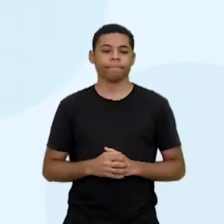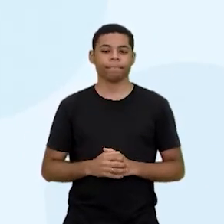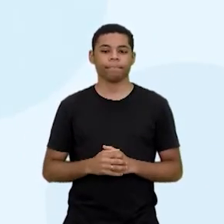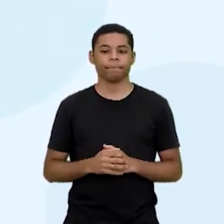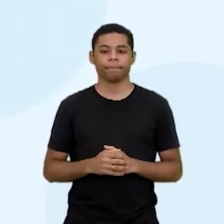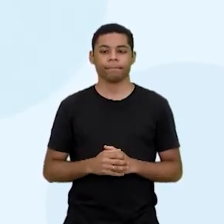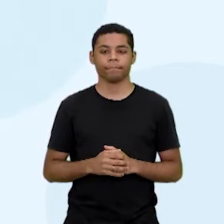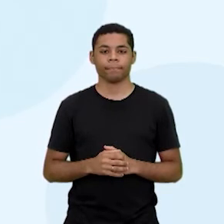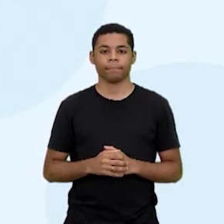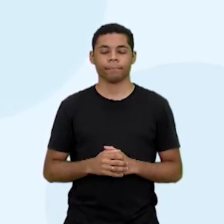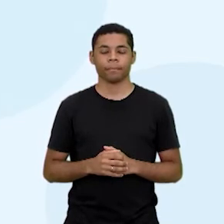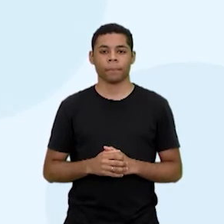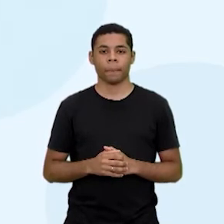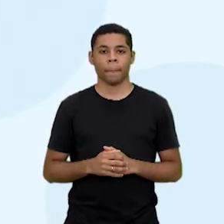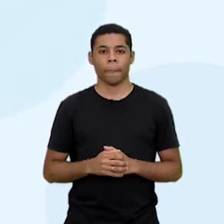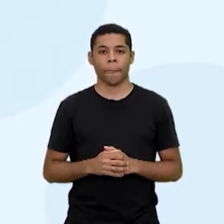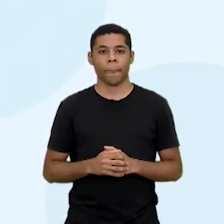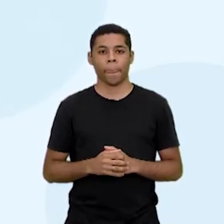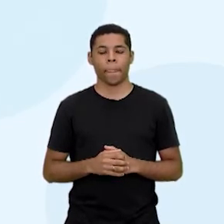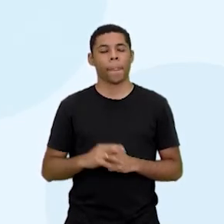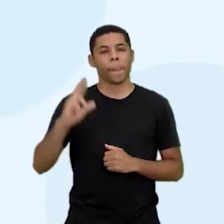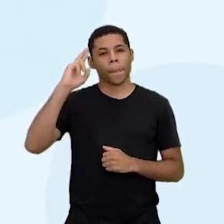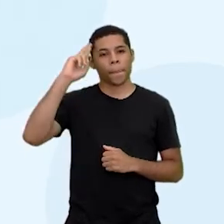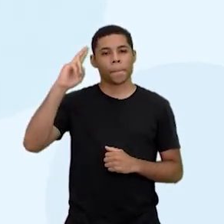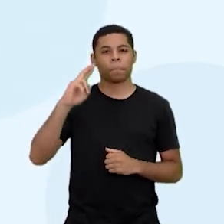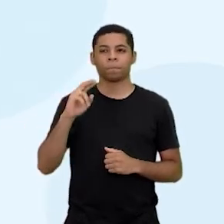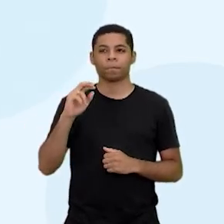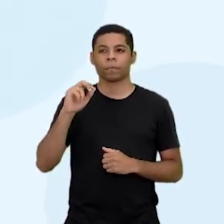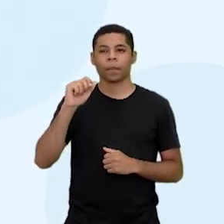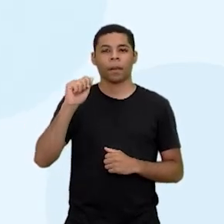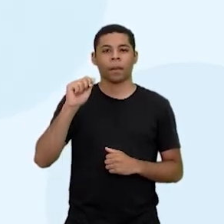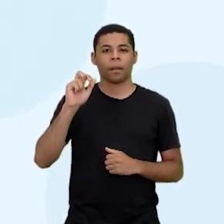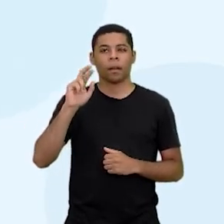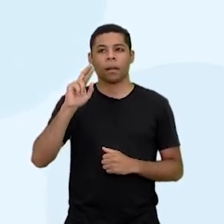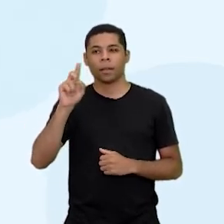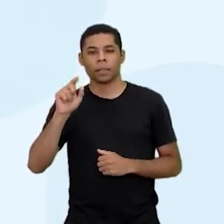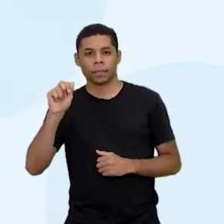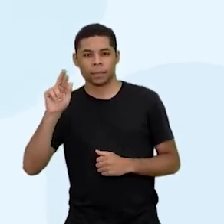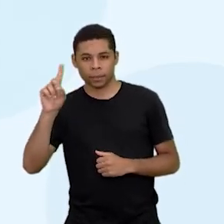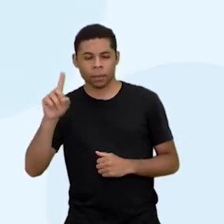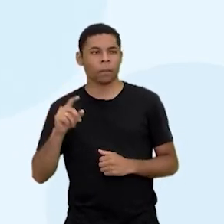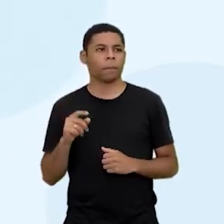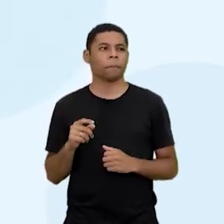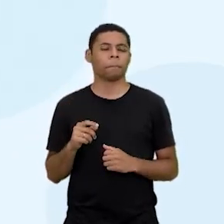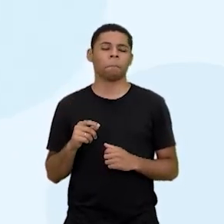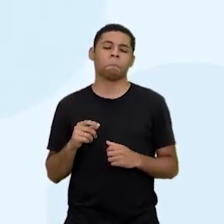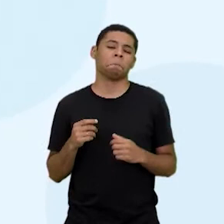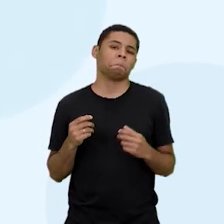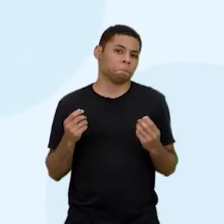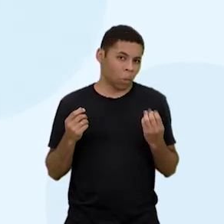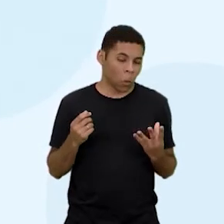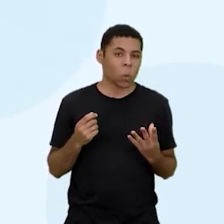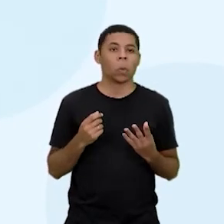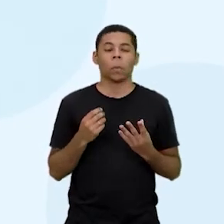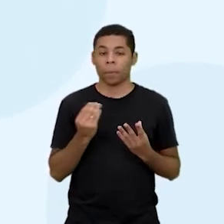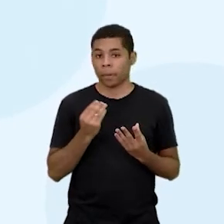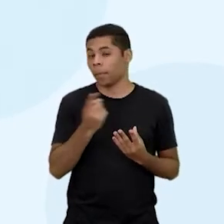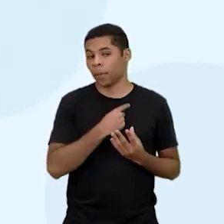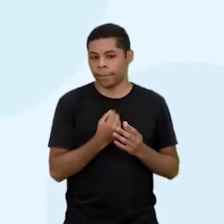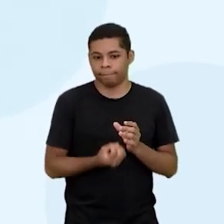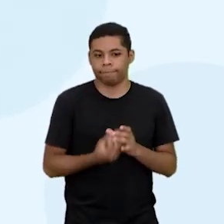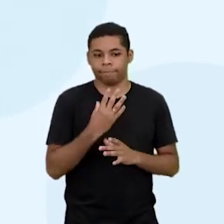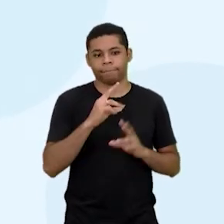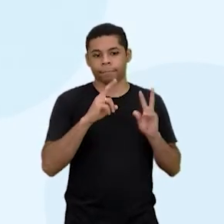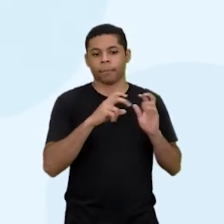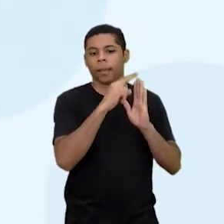o que ela usa, as armas, elas vão ser importantes aqui também para a criação da aventura, porque ali eu